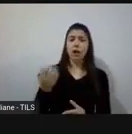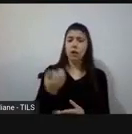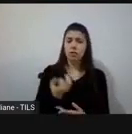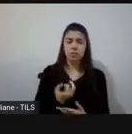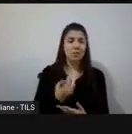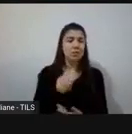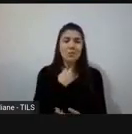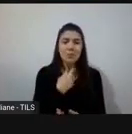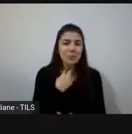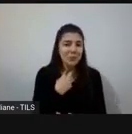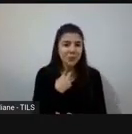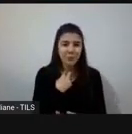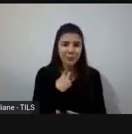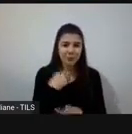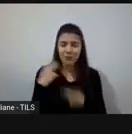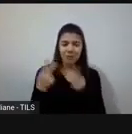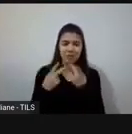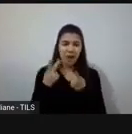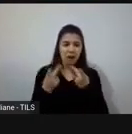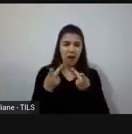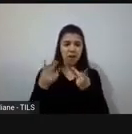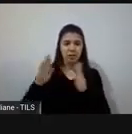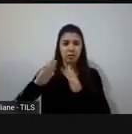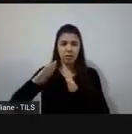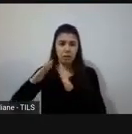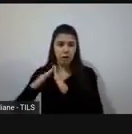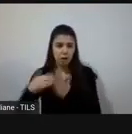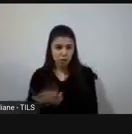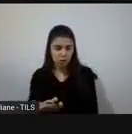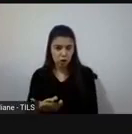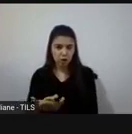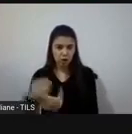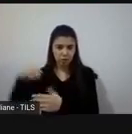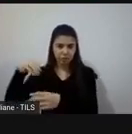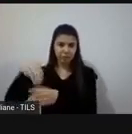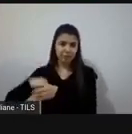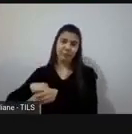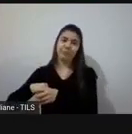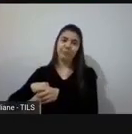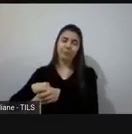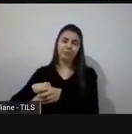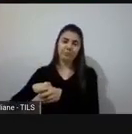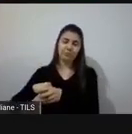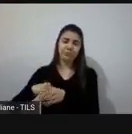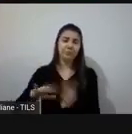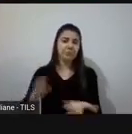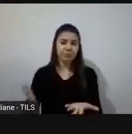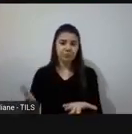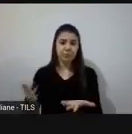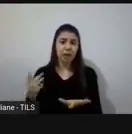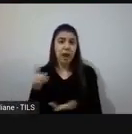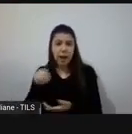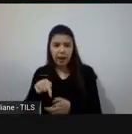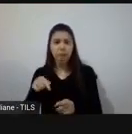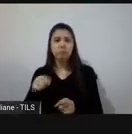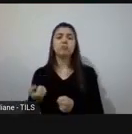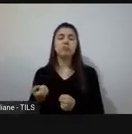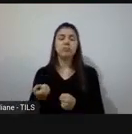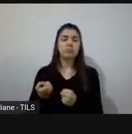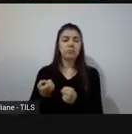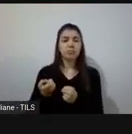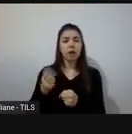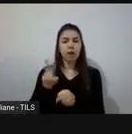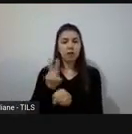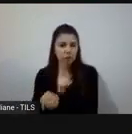não está preparada para ouvir, não quer ouvir isso, é uma agressão tão grave quanto, que tem que ser repudiada, e as alunas,